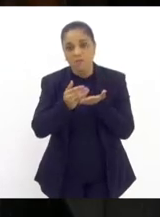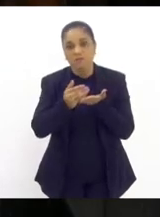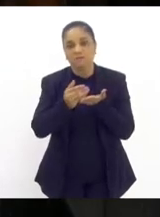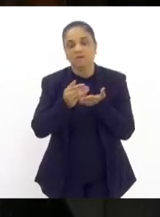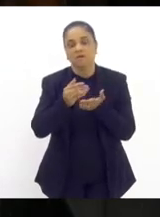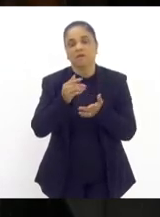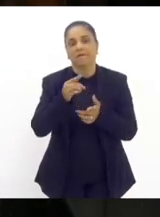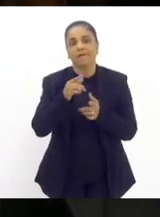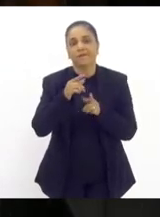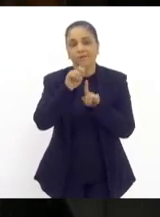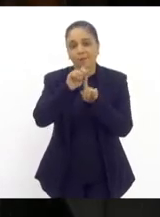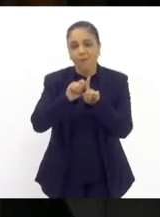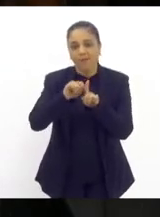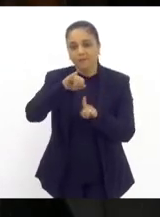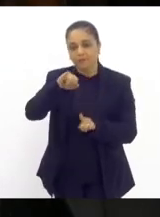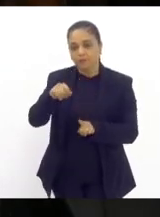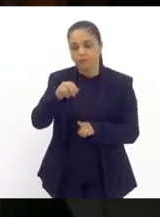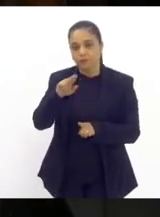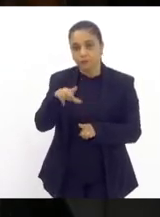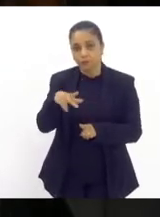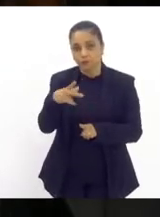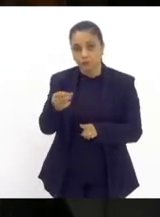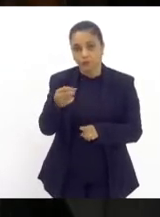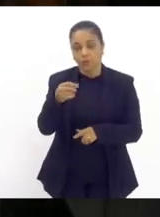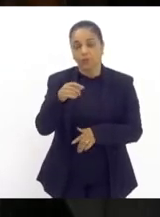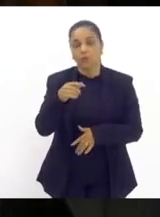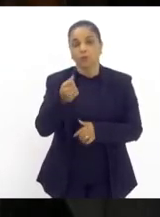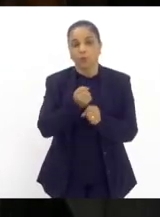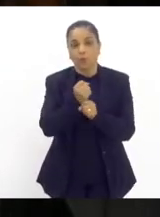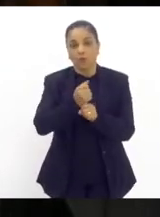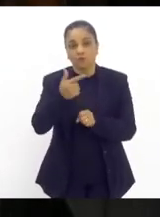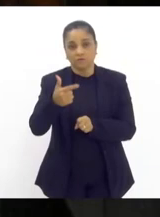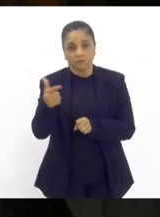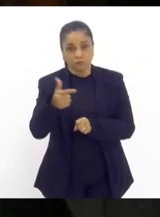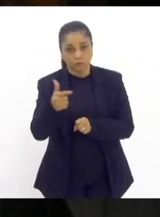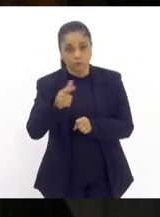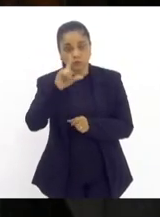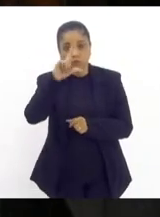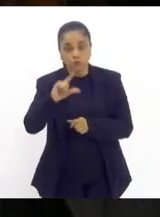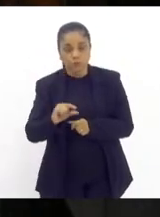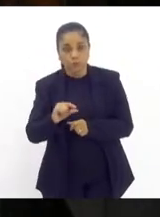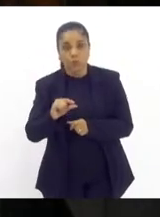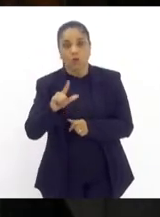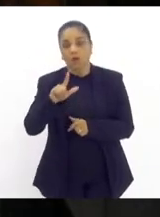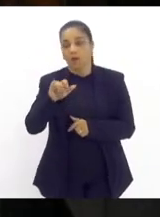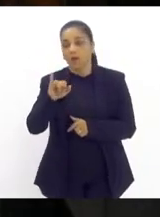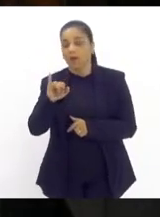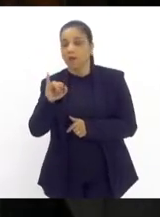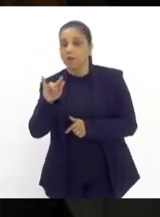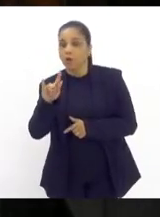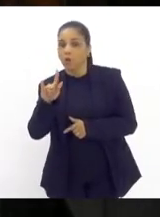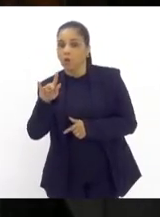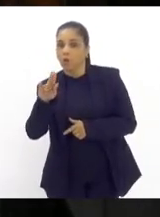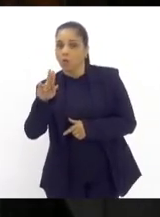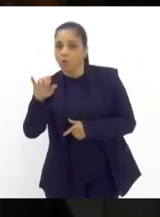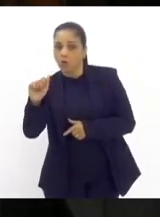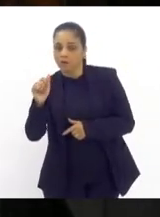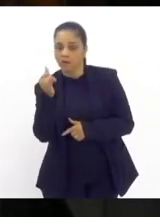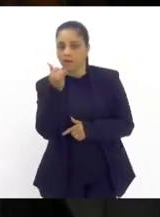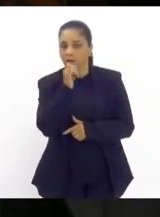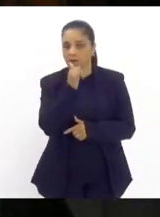22 que abaixou as alíquotas disse MS e energia telecomunicações